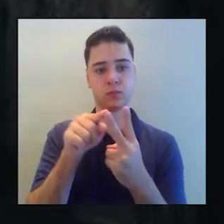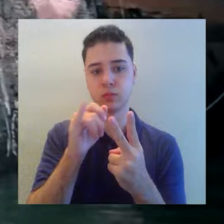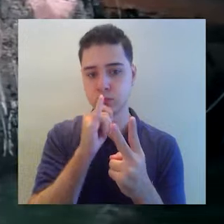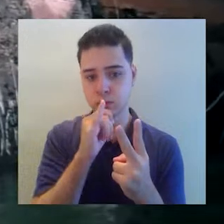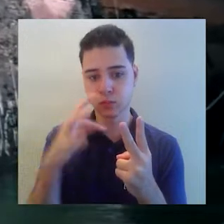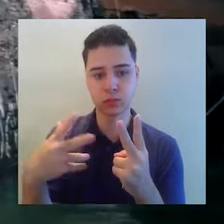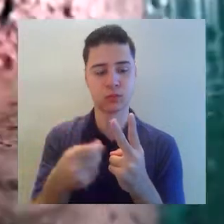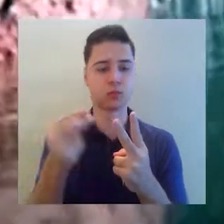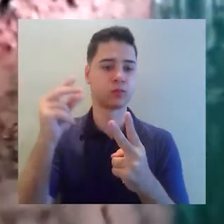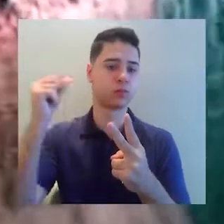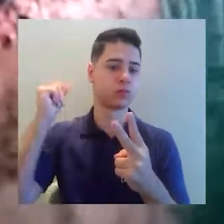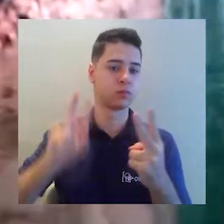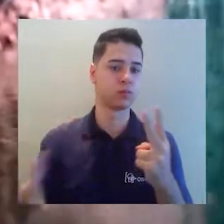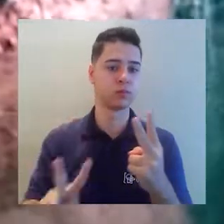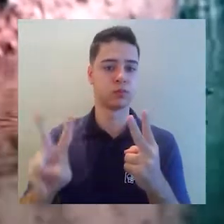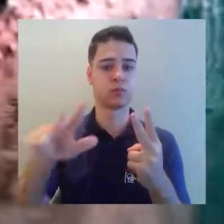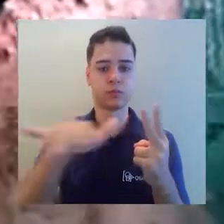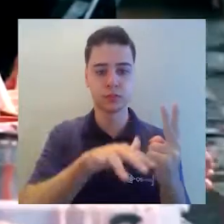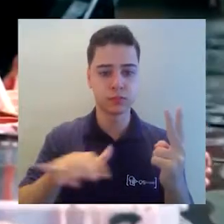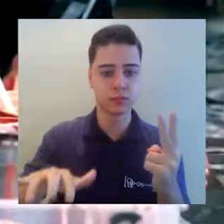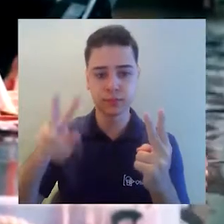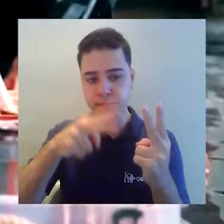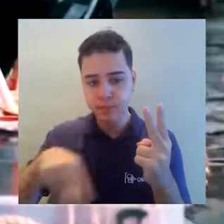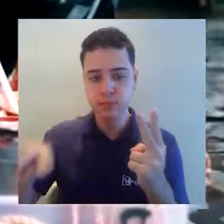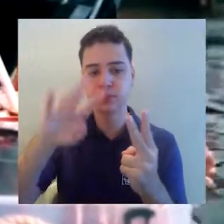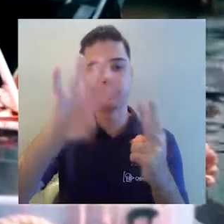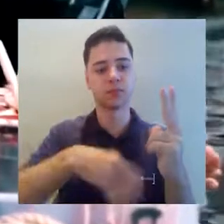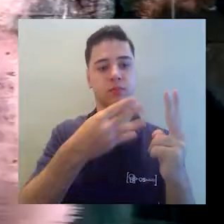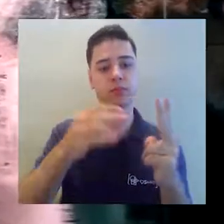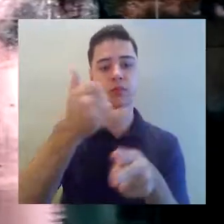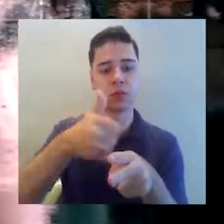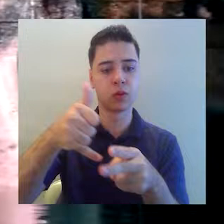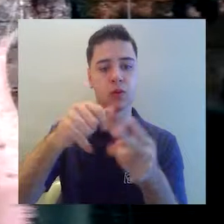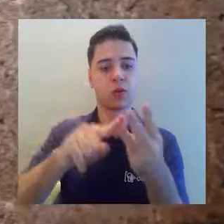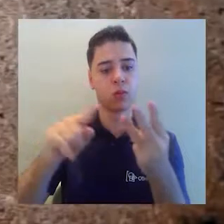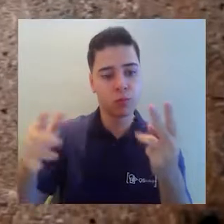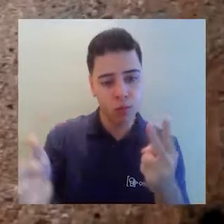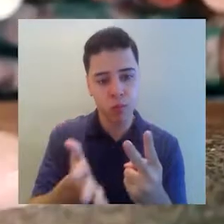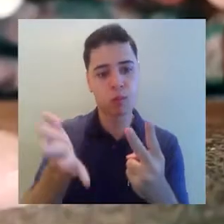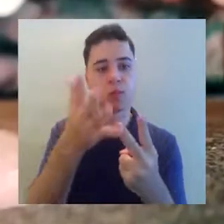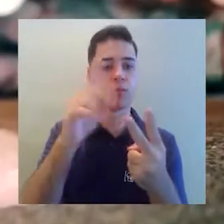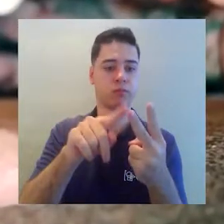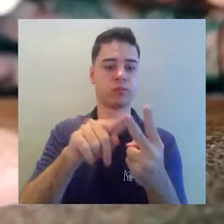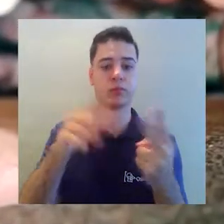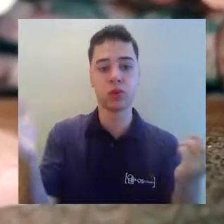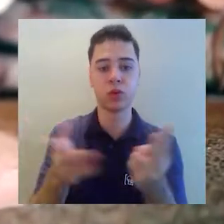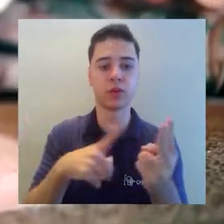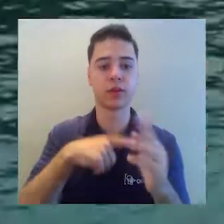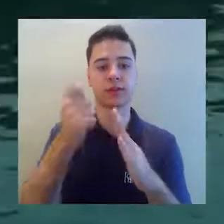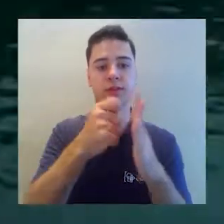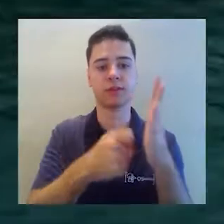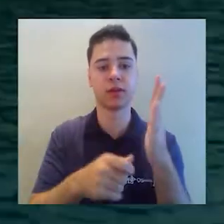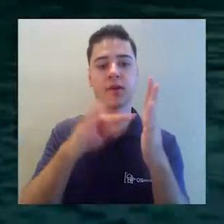Só duas formas de expressão artística costumavam ser valorizadas no universo das artes visuais: a pintura a óleo e a escultura. Hoje em dia a gente tem a